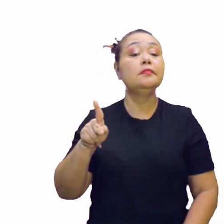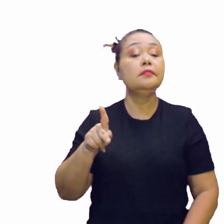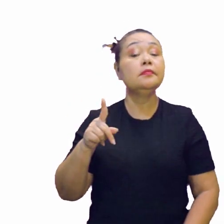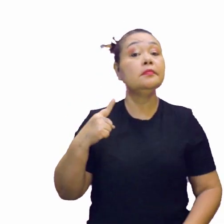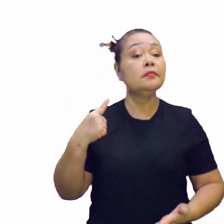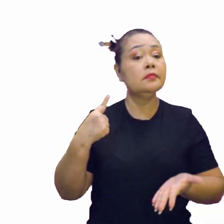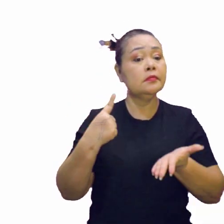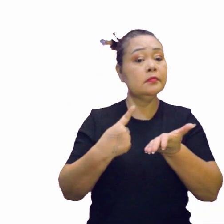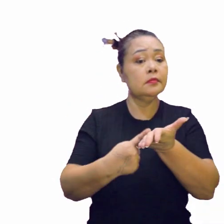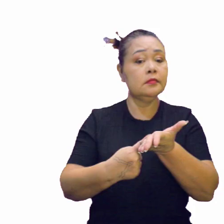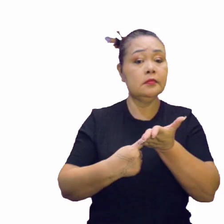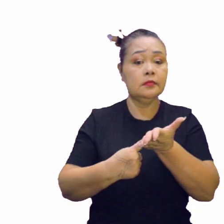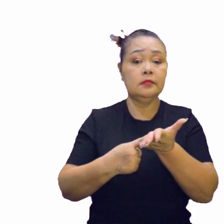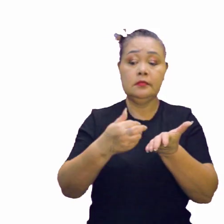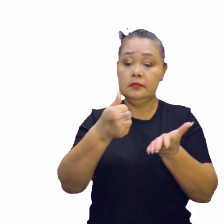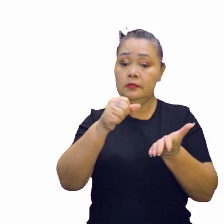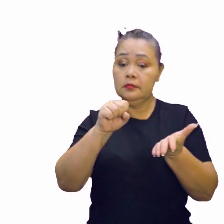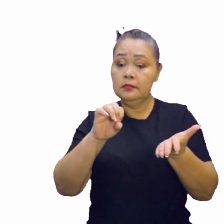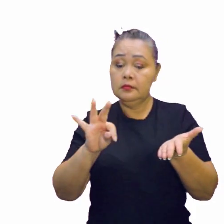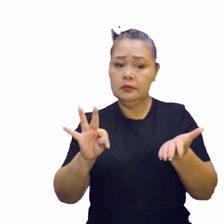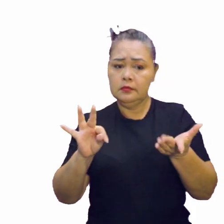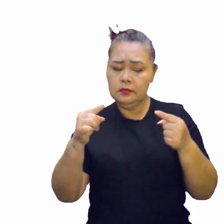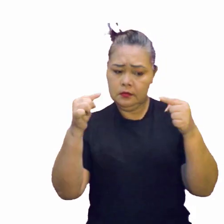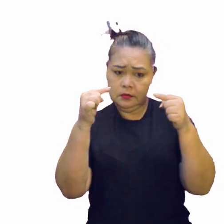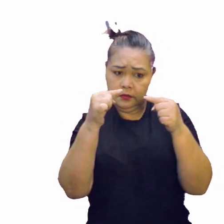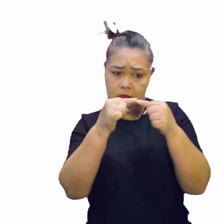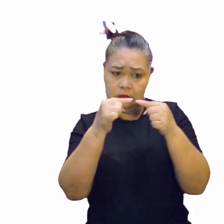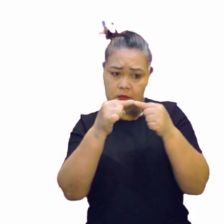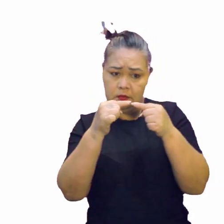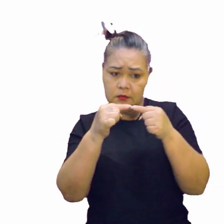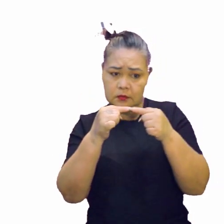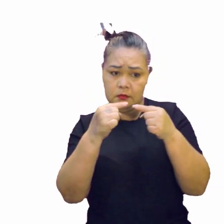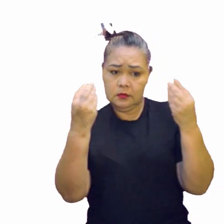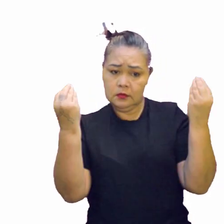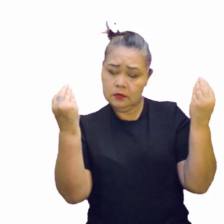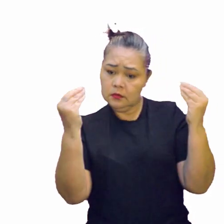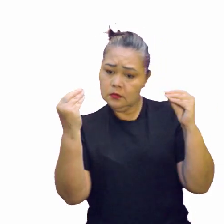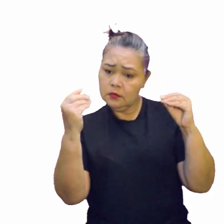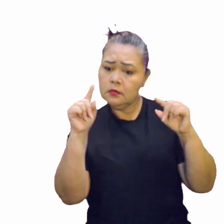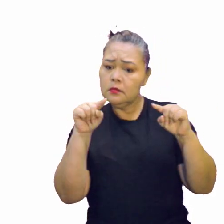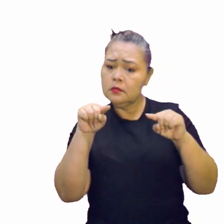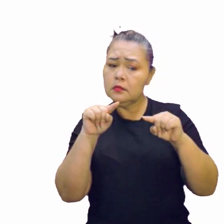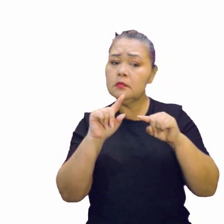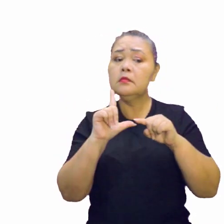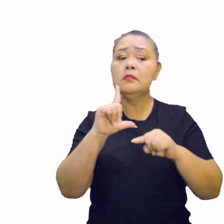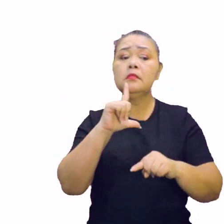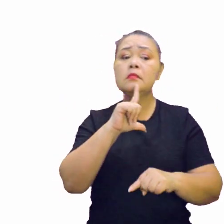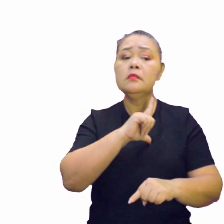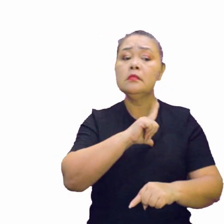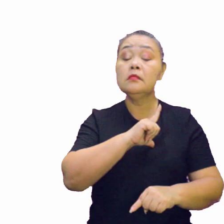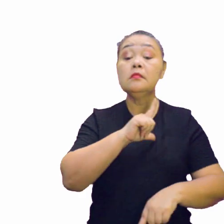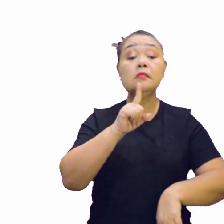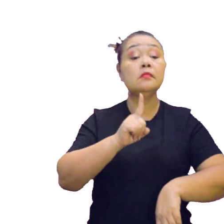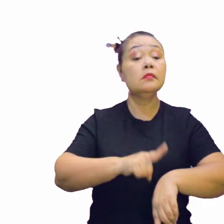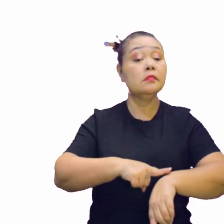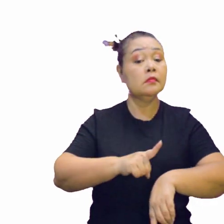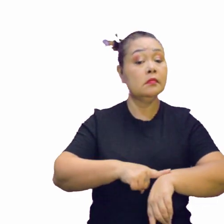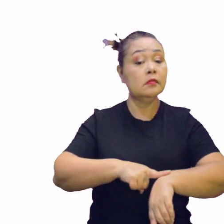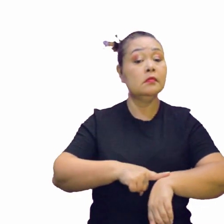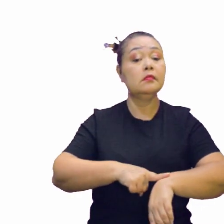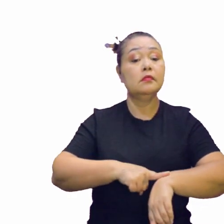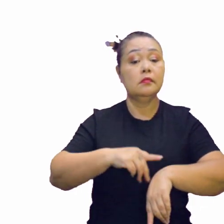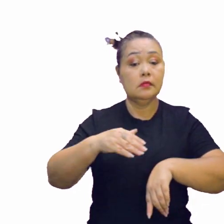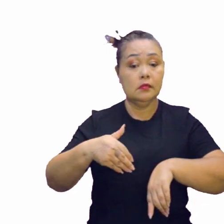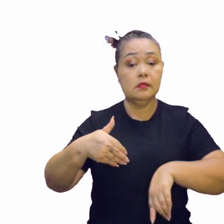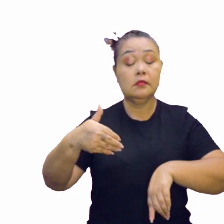dos SAFs. A formação de combinações temporais, distribuição a